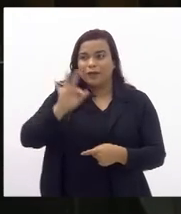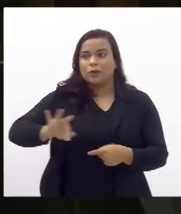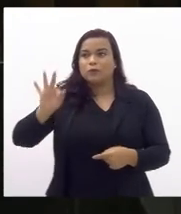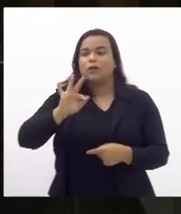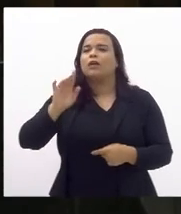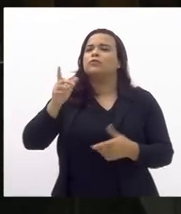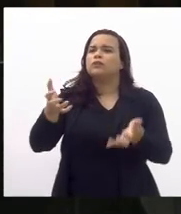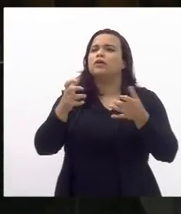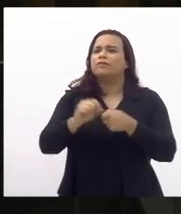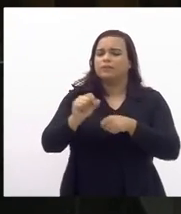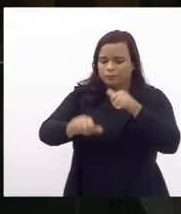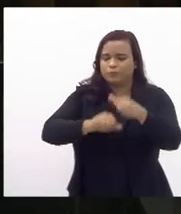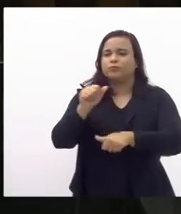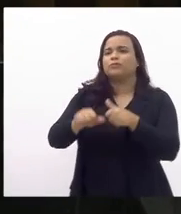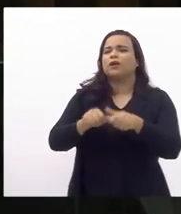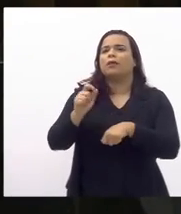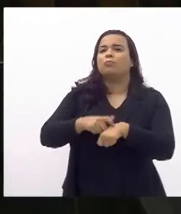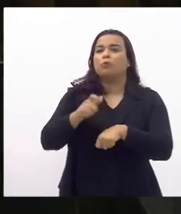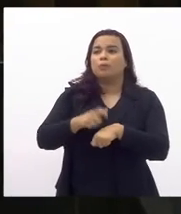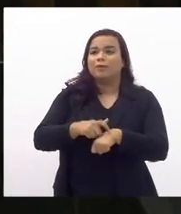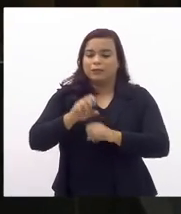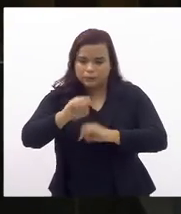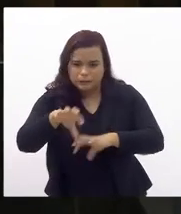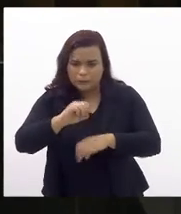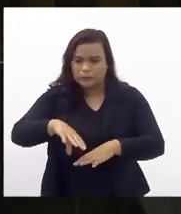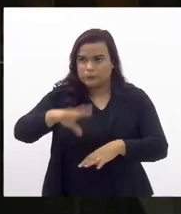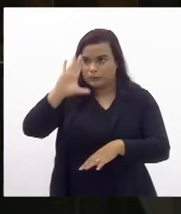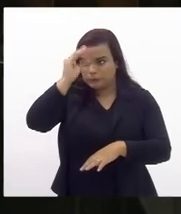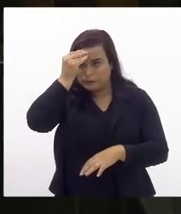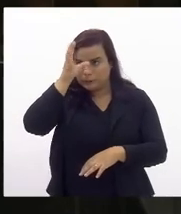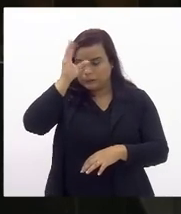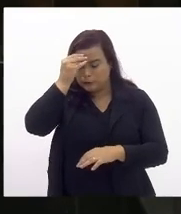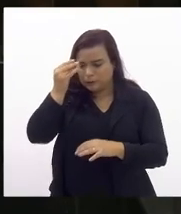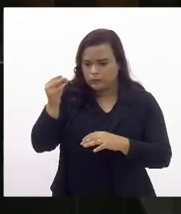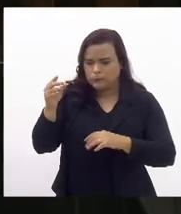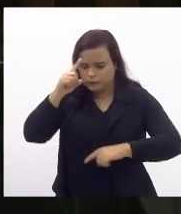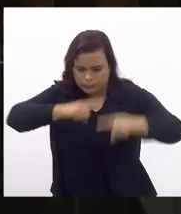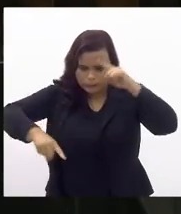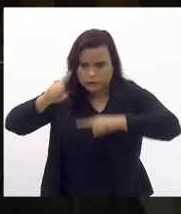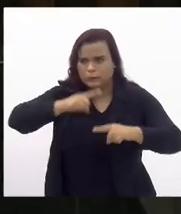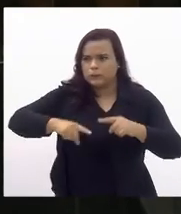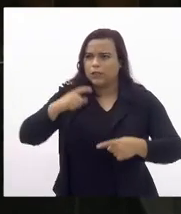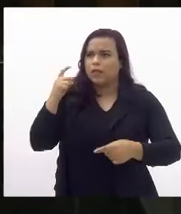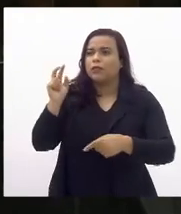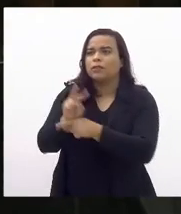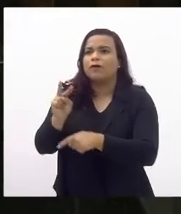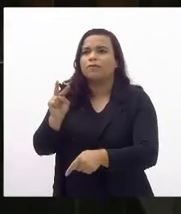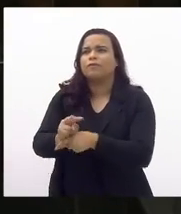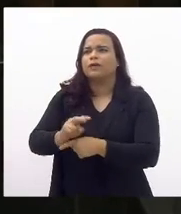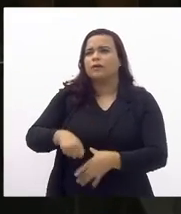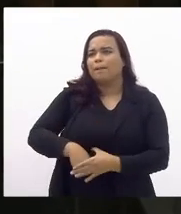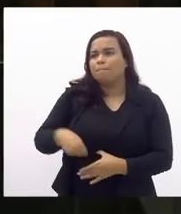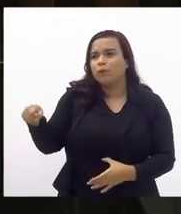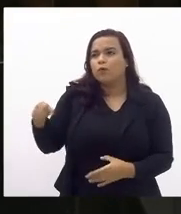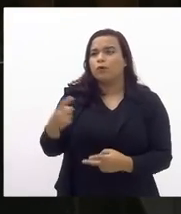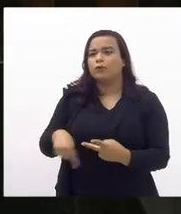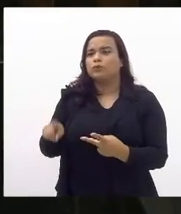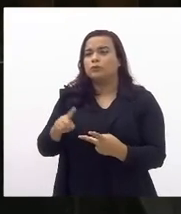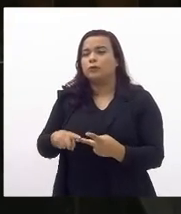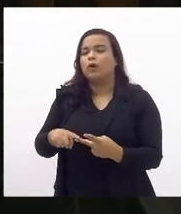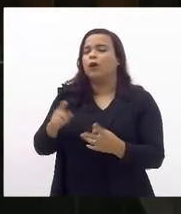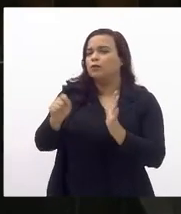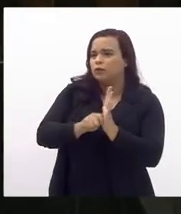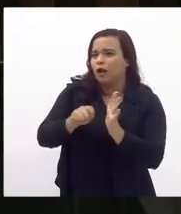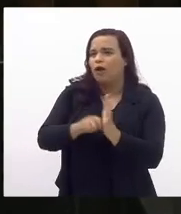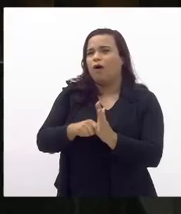doutrinação, levando uma mentalidade nociva de defesa da droga, do aborto, da lascívia, da balbúrdia e de tudo